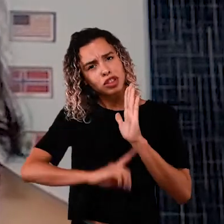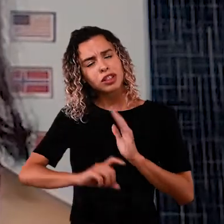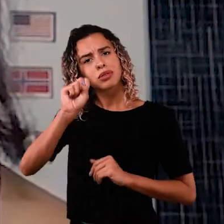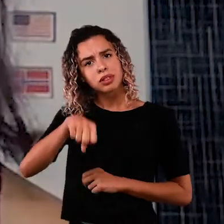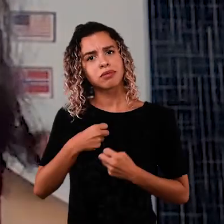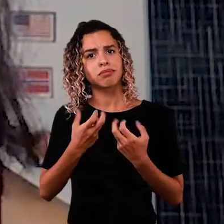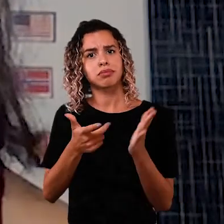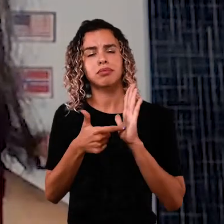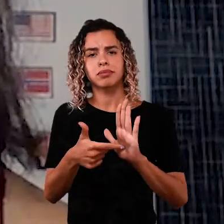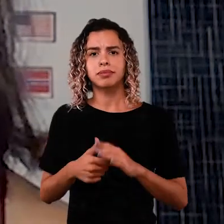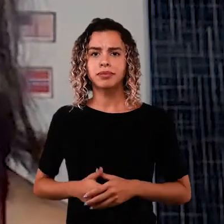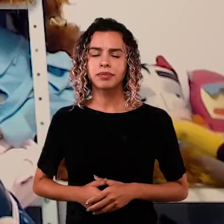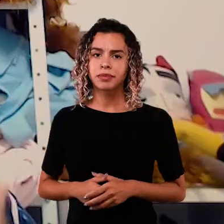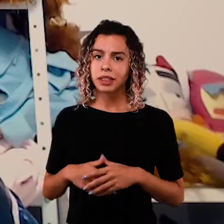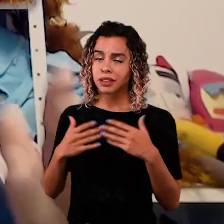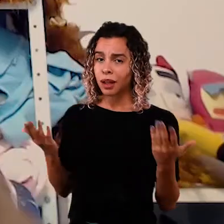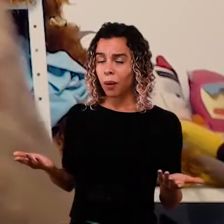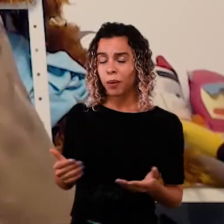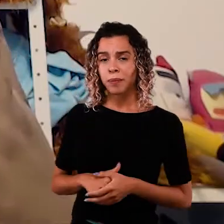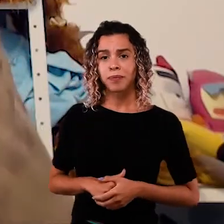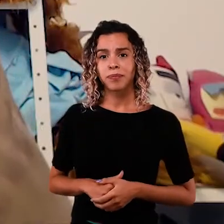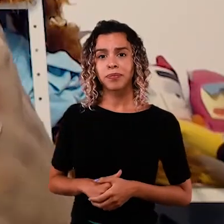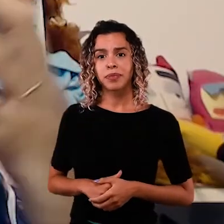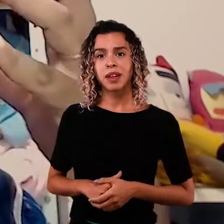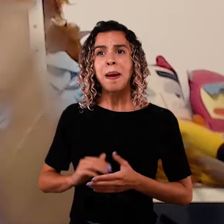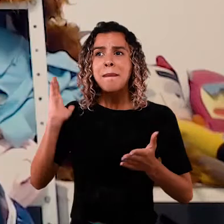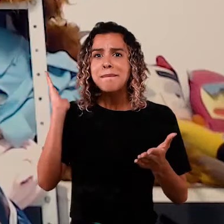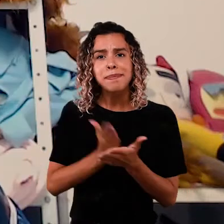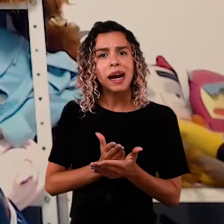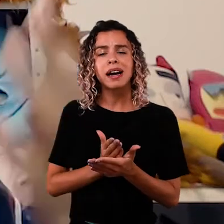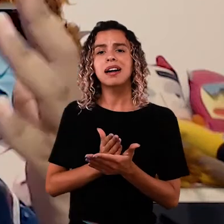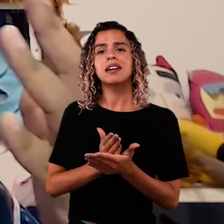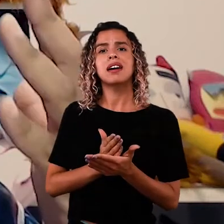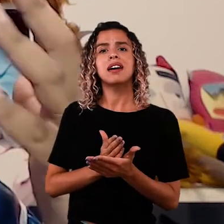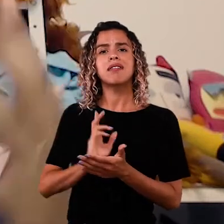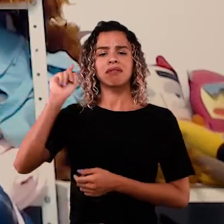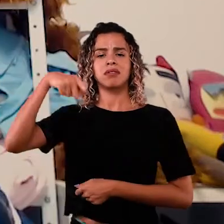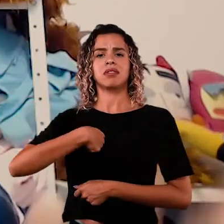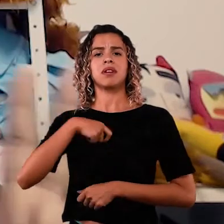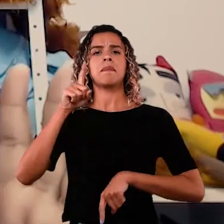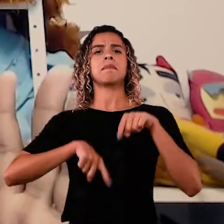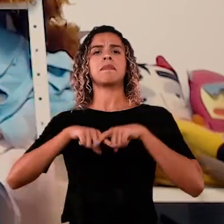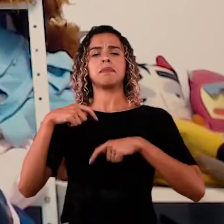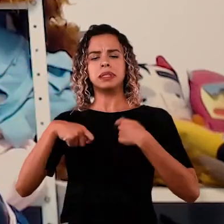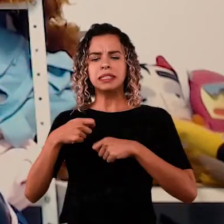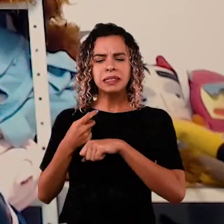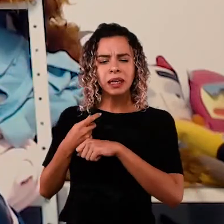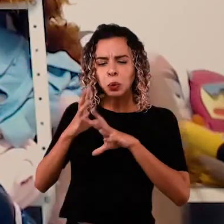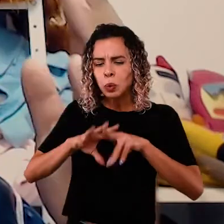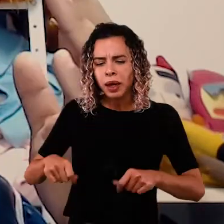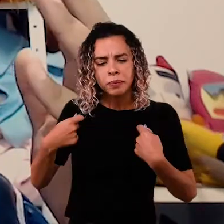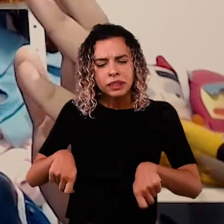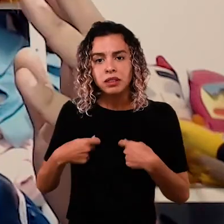direito de poder expressar isso. Fábio. Então, quando pararem de nos tratar como produto para